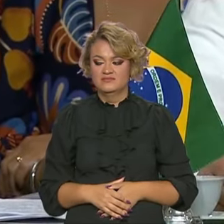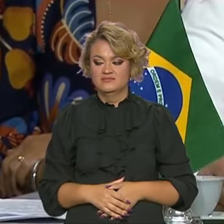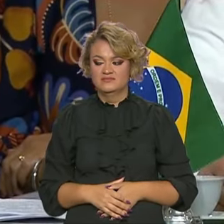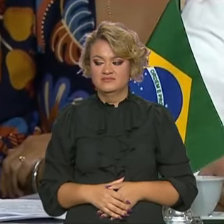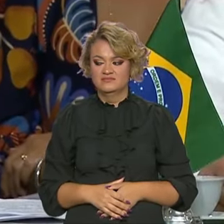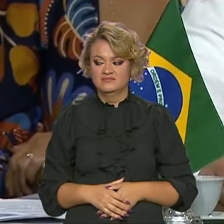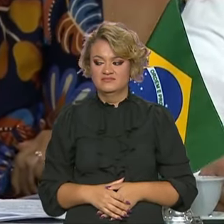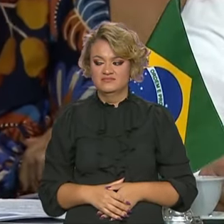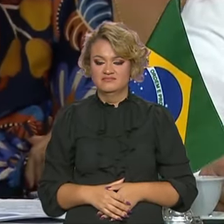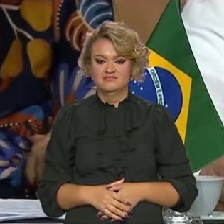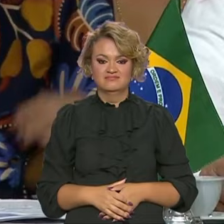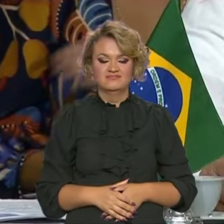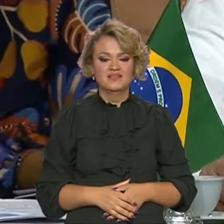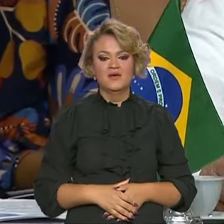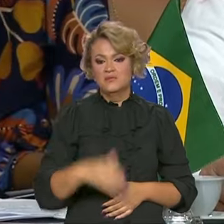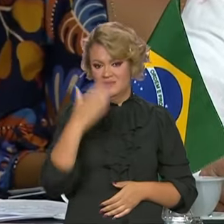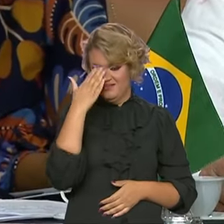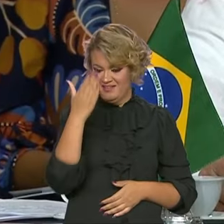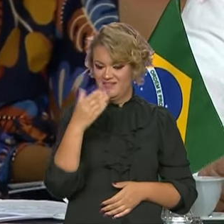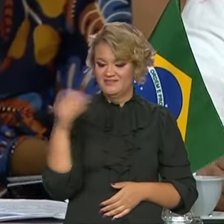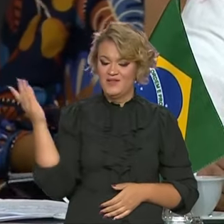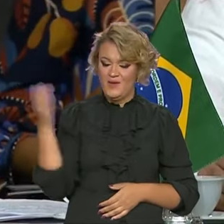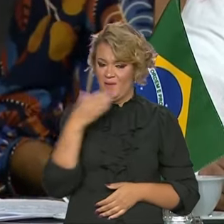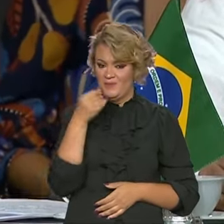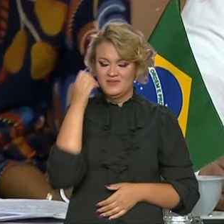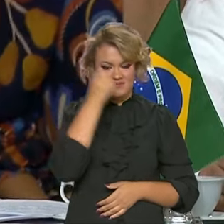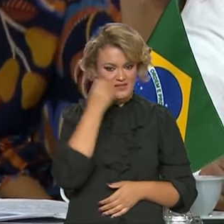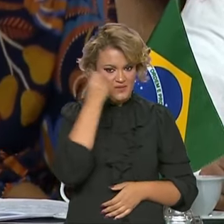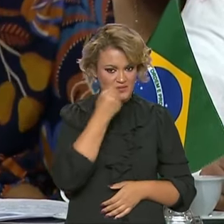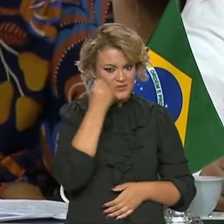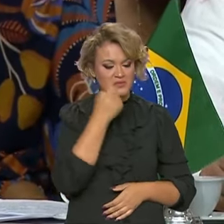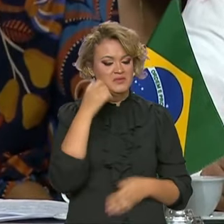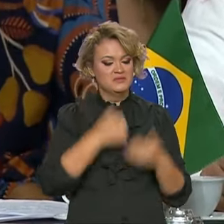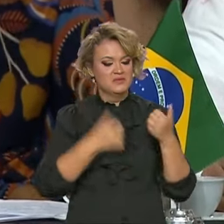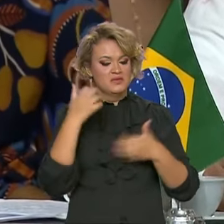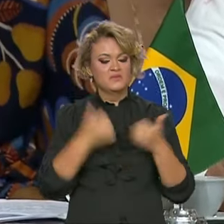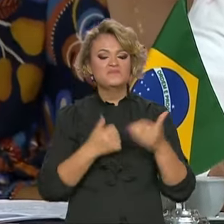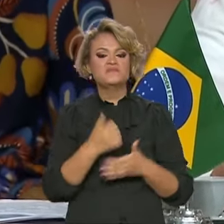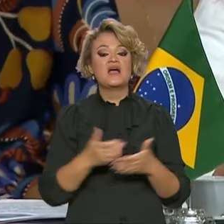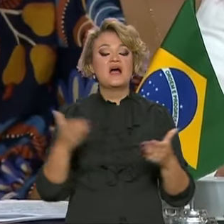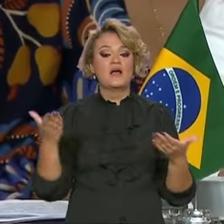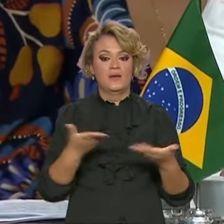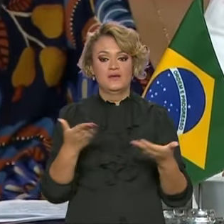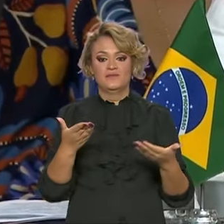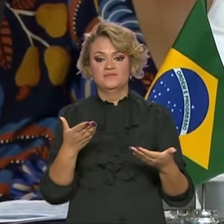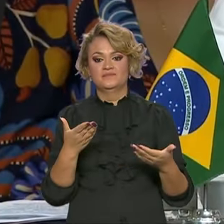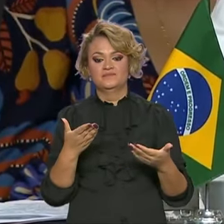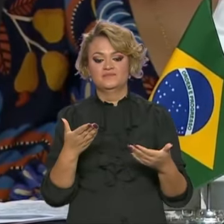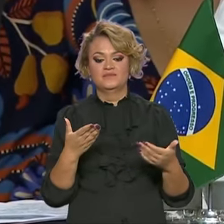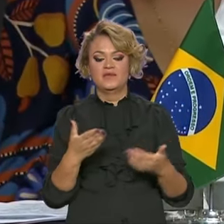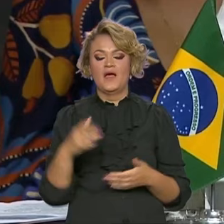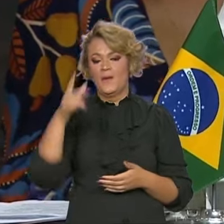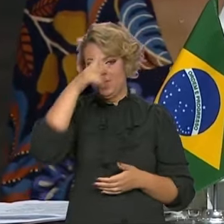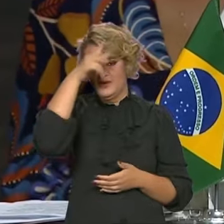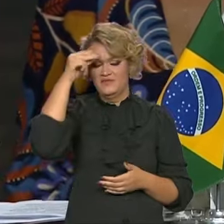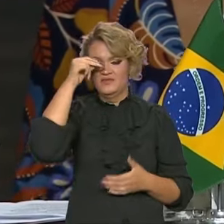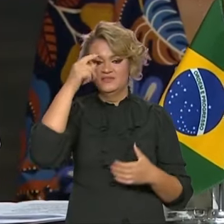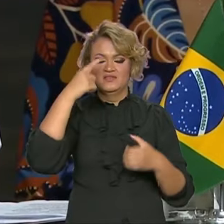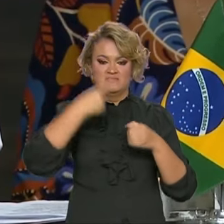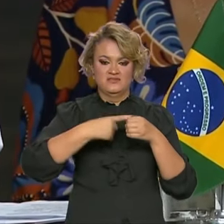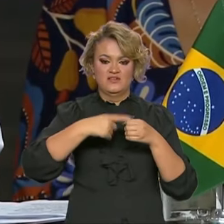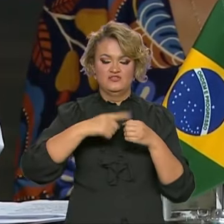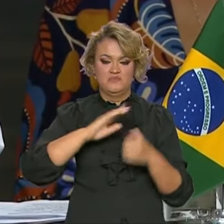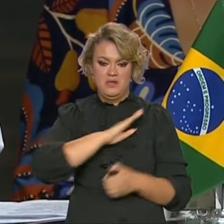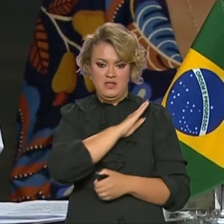Muito obrigado ao senador Nelson Tradi por seu depoimento. Passo agora a palavra ao prefeito da cidade de